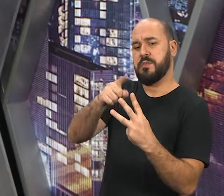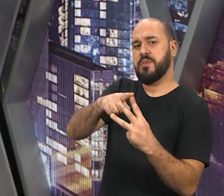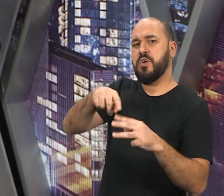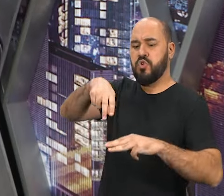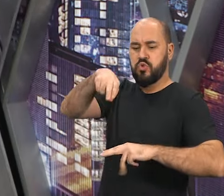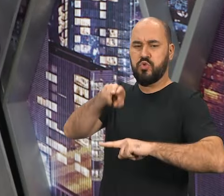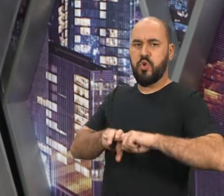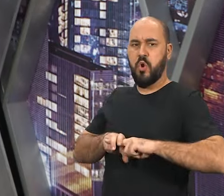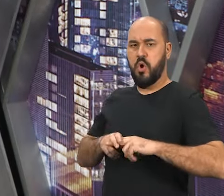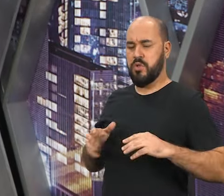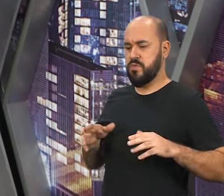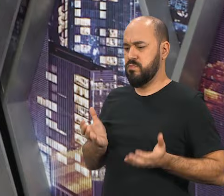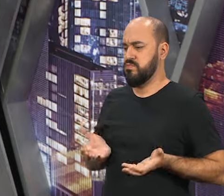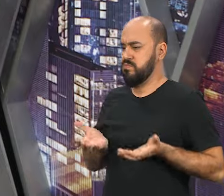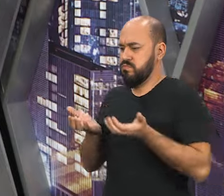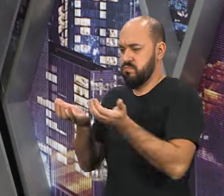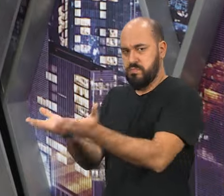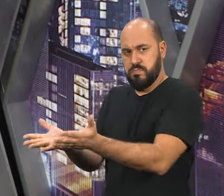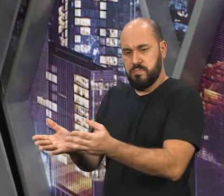e grande autoridade.